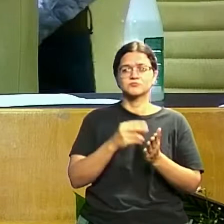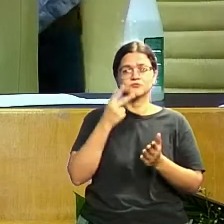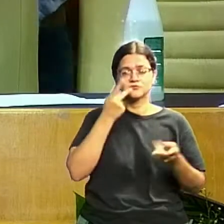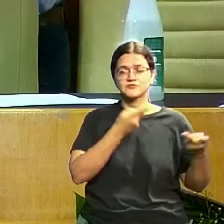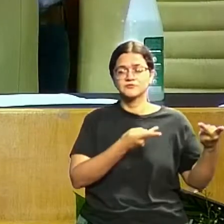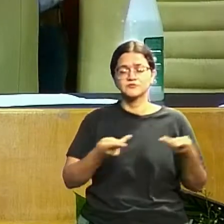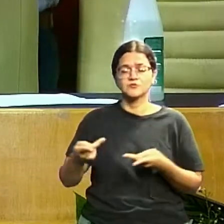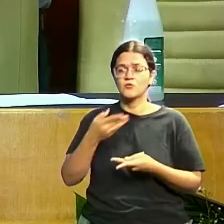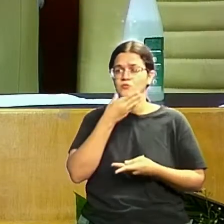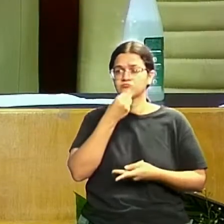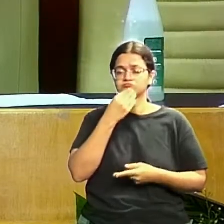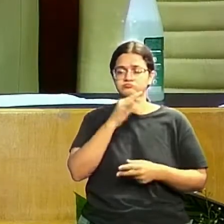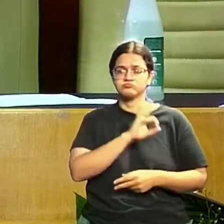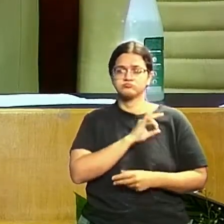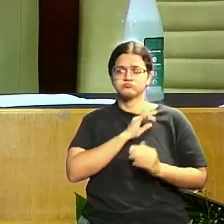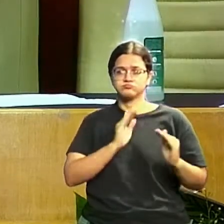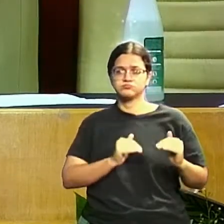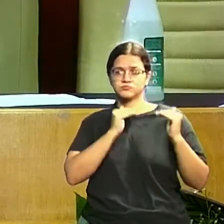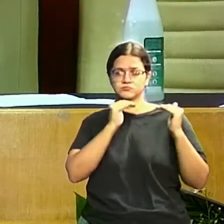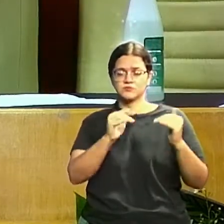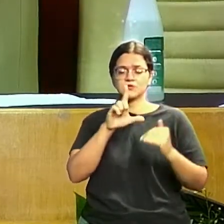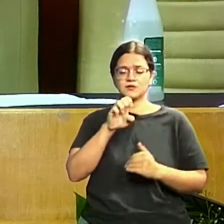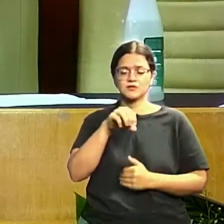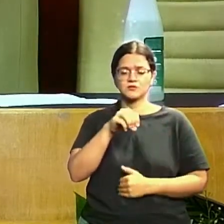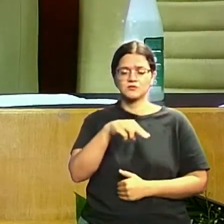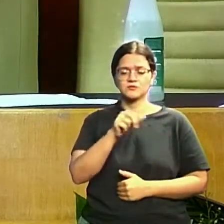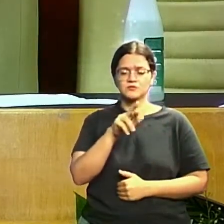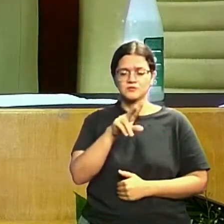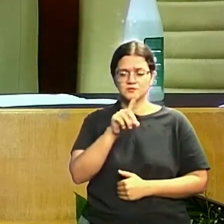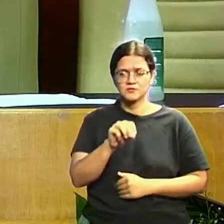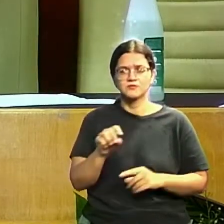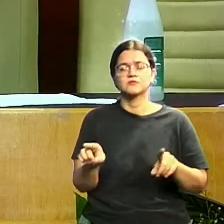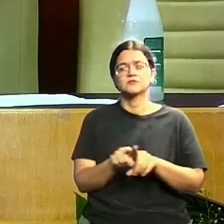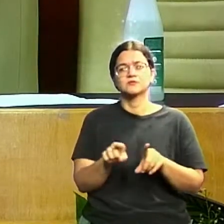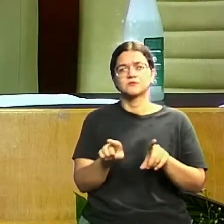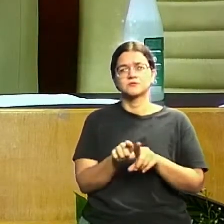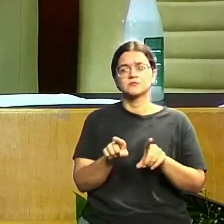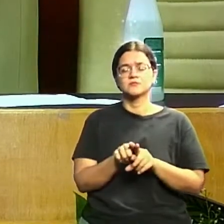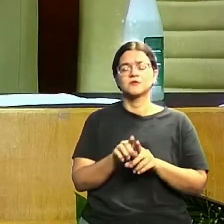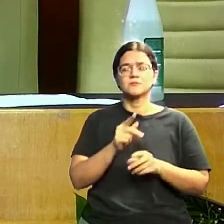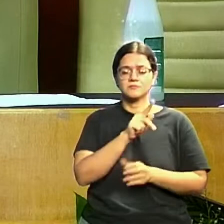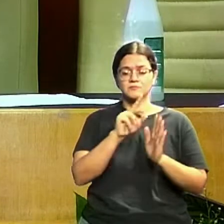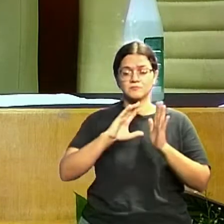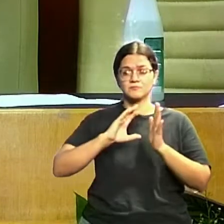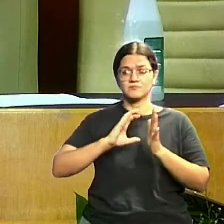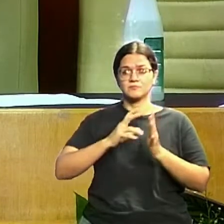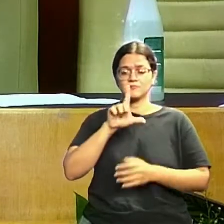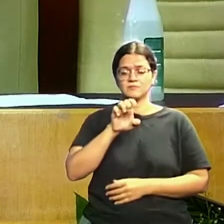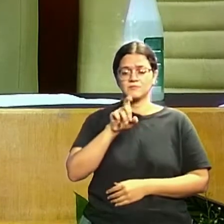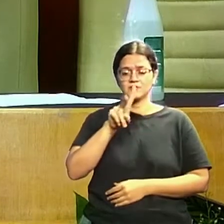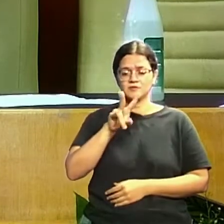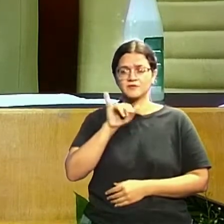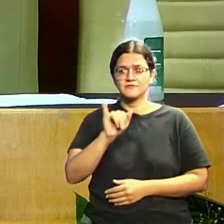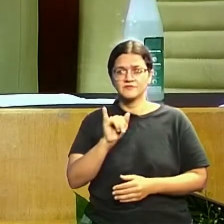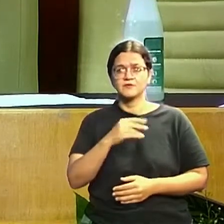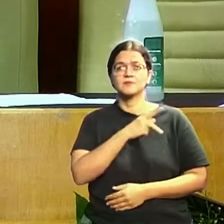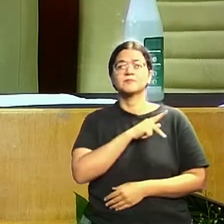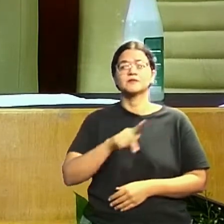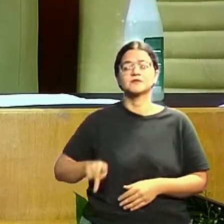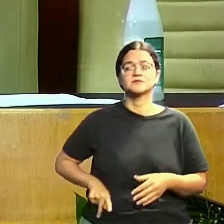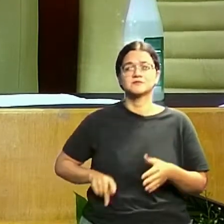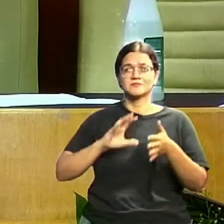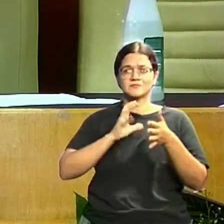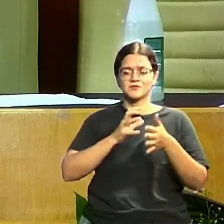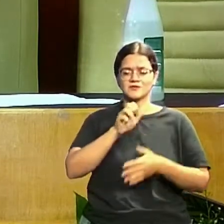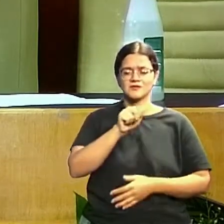visitantes: Coronel Leonardo, comandante do 9º Batalhão, Senhor Levi, presidente do Partido Avante, suplente de vereador Senhor Jaiminho,